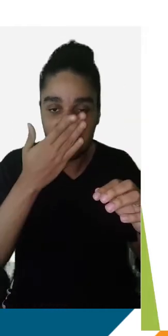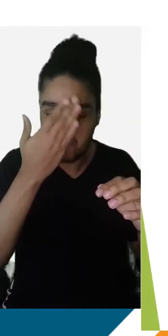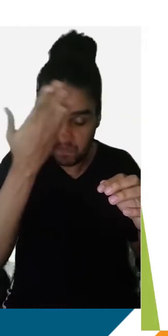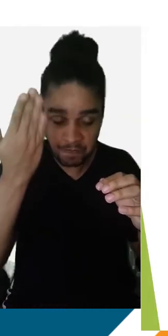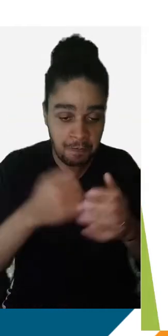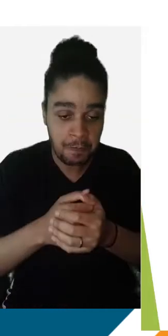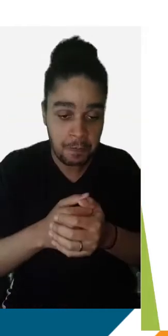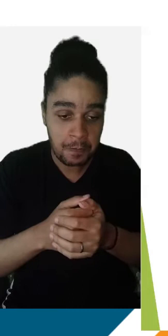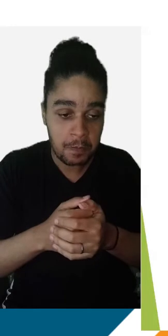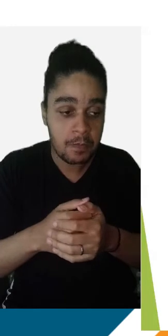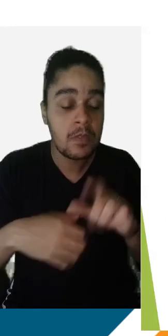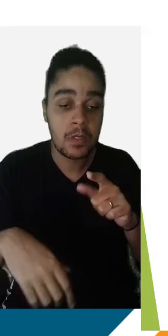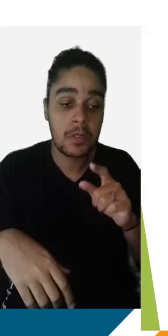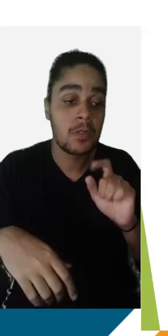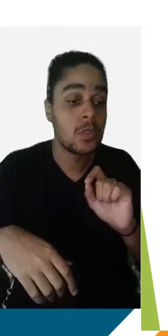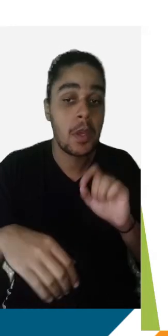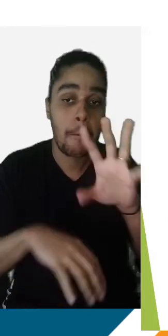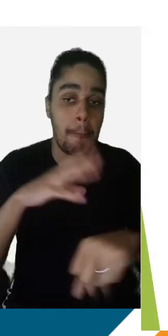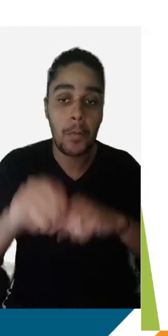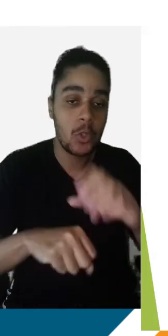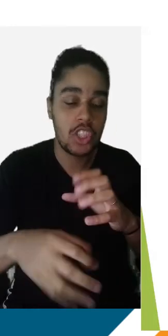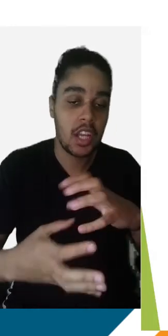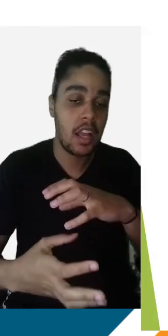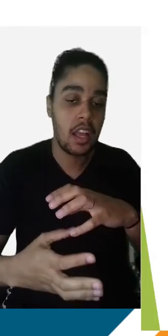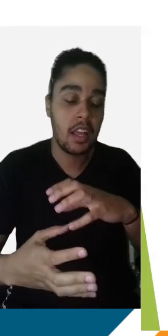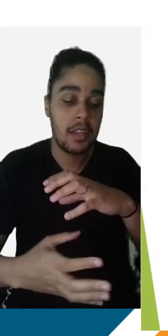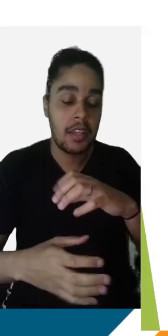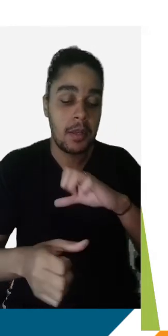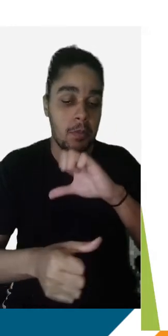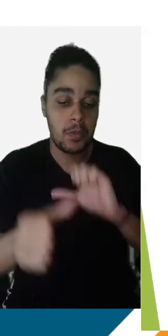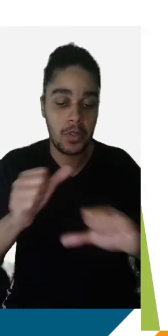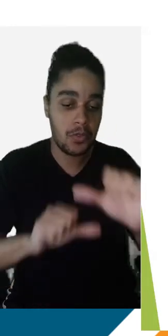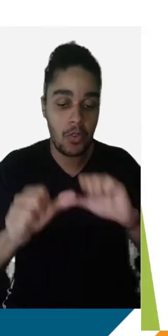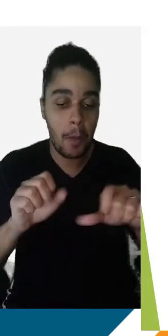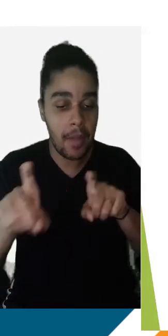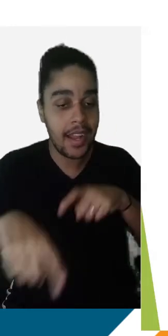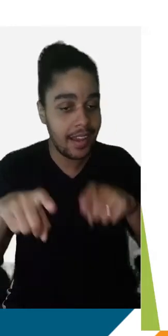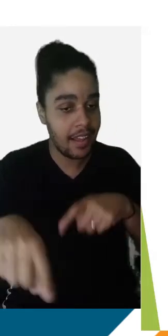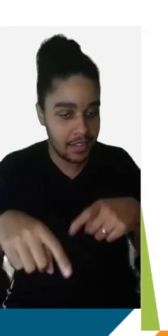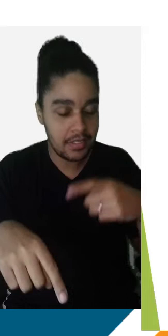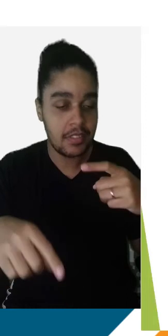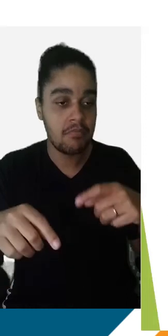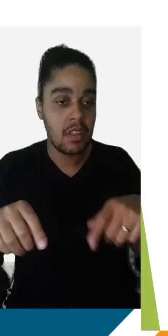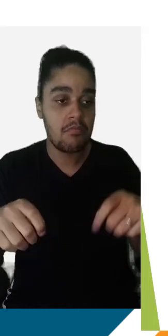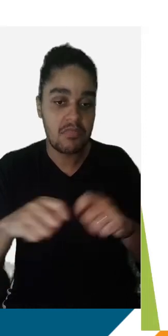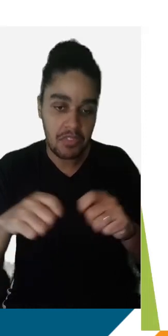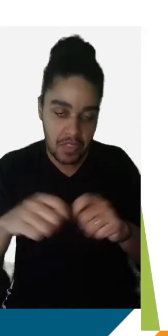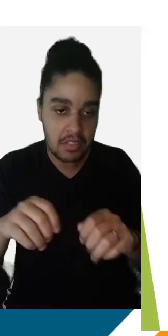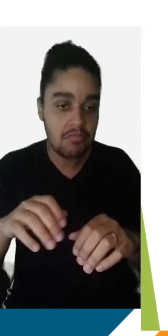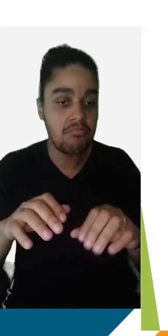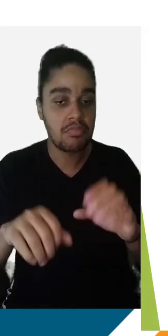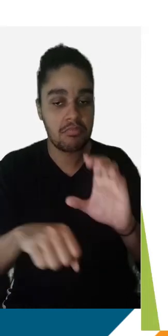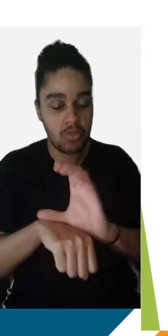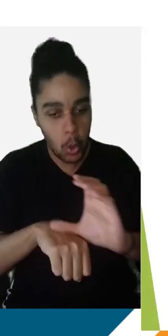aí, em busca da reforma agrária, que seria fazer cumprir a nossa Constituição, no